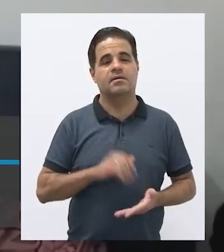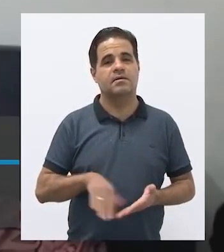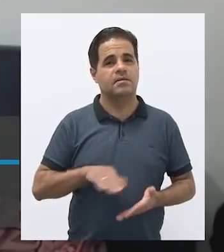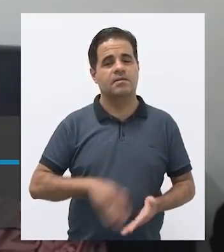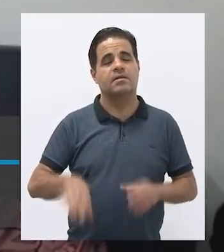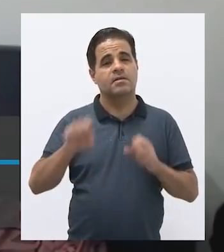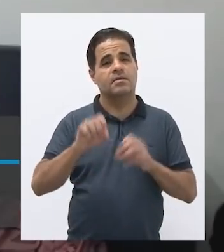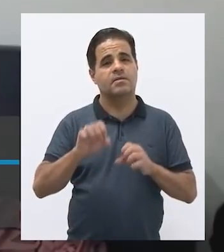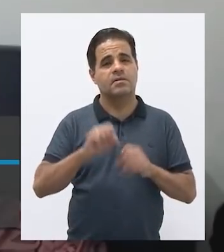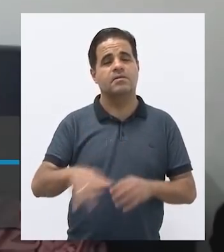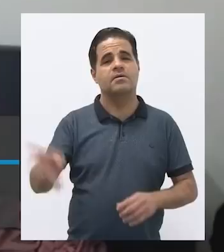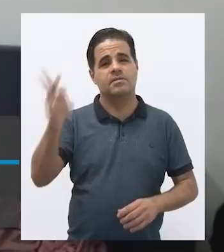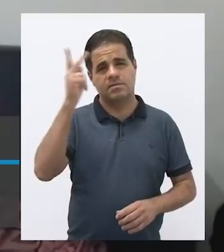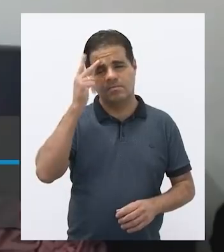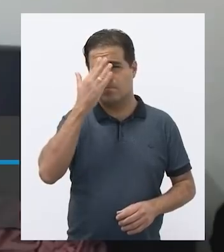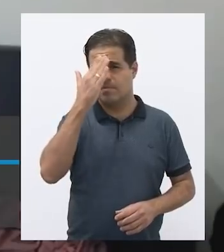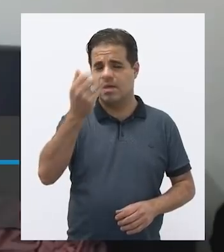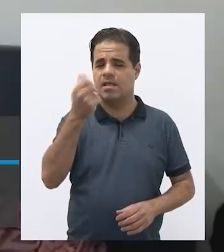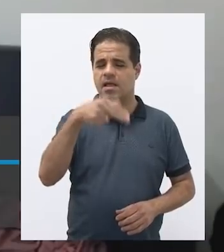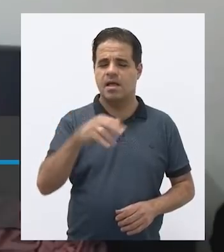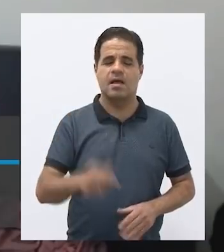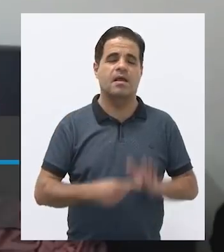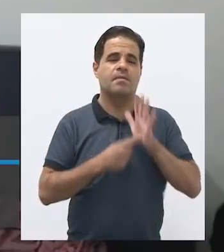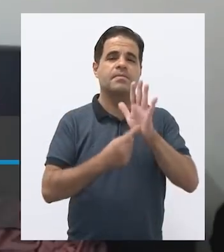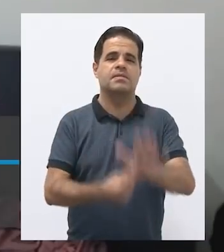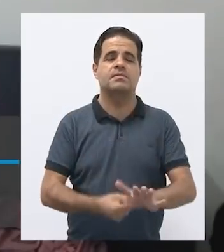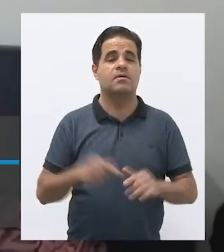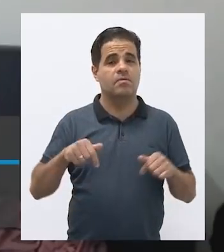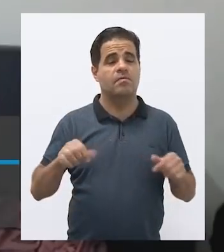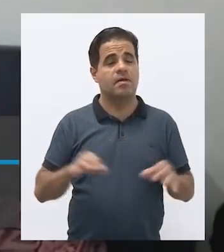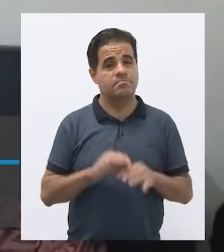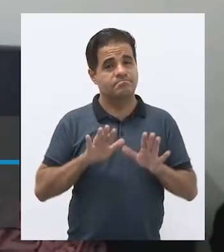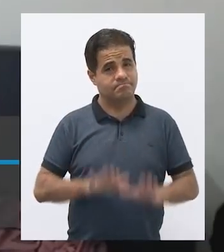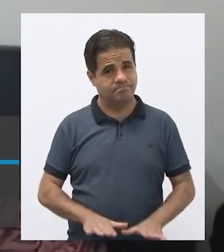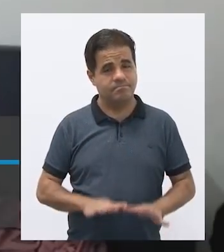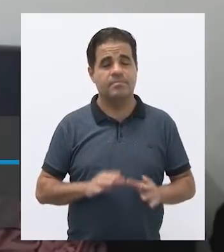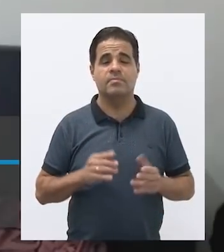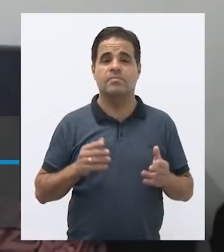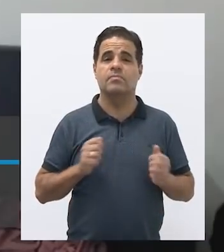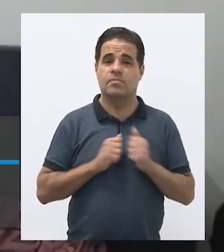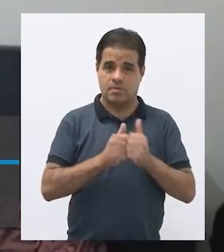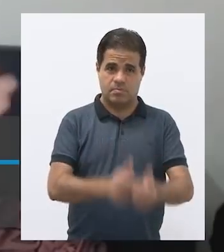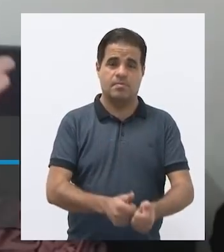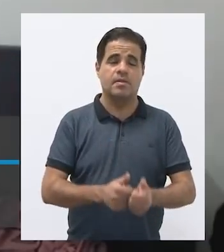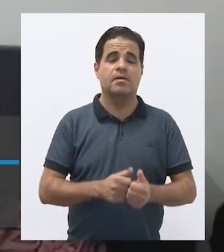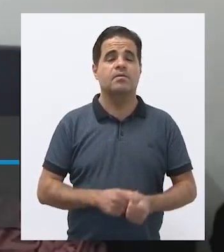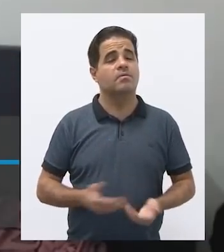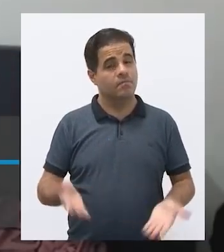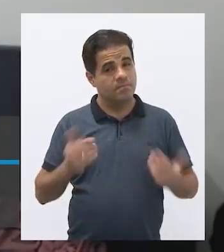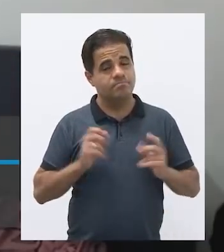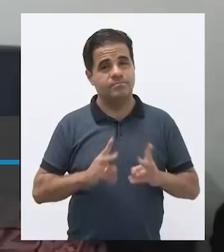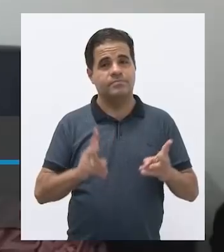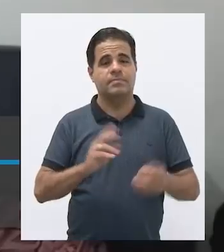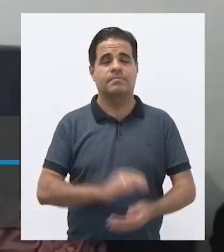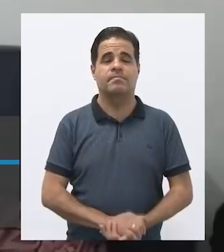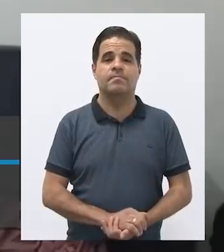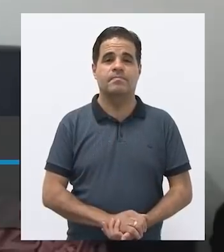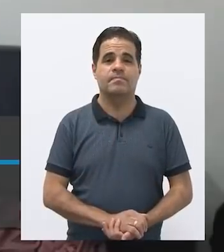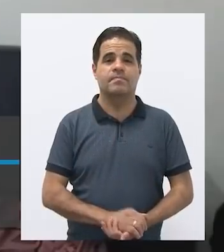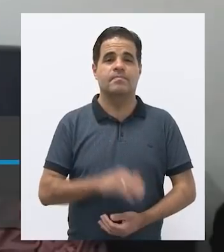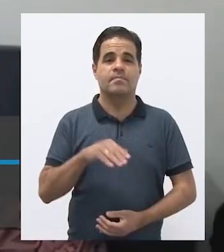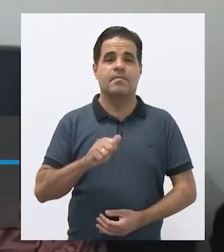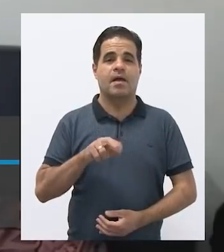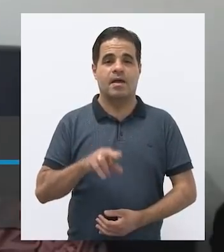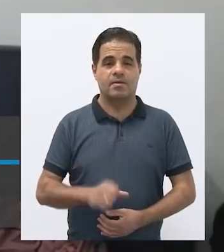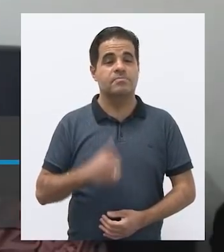Paulo. Ana, obrigado pela apresentação. Vou ficar por aqui também, né? Vamos ficar acompanhando e vamos que vamos. Ô Marcos, para